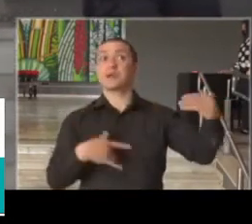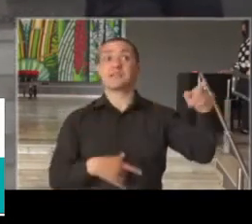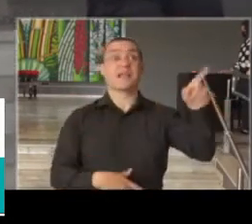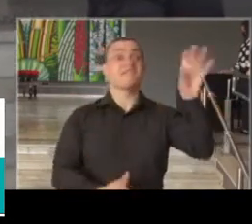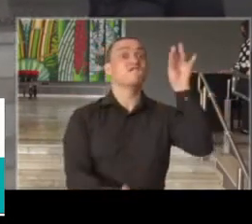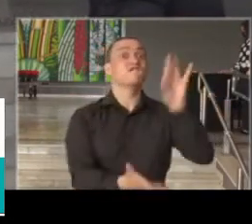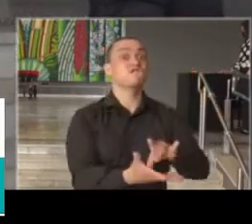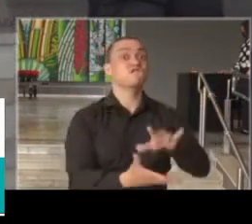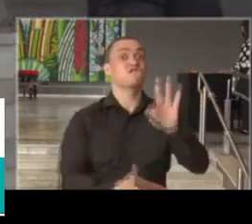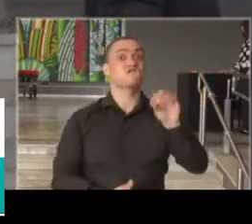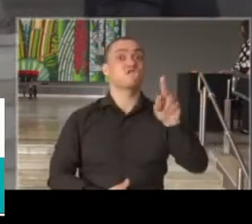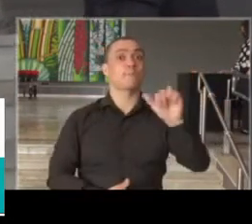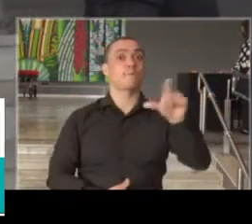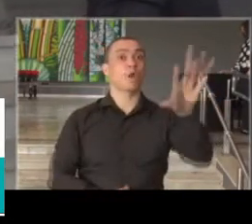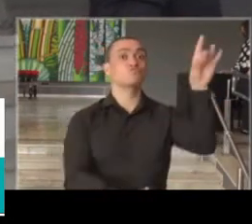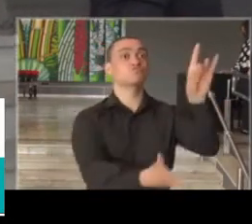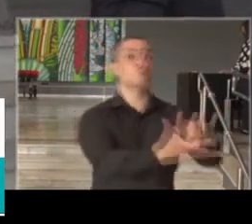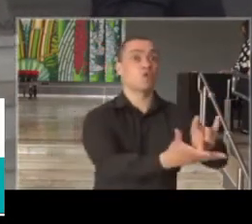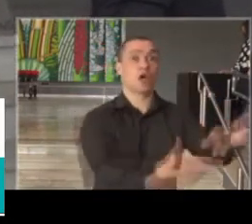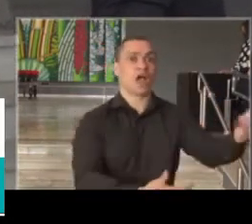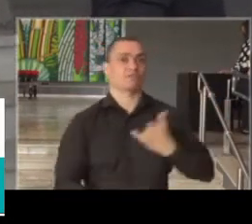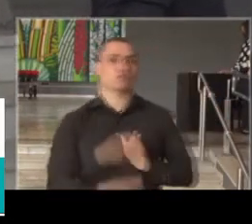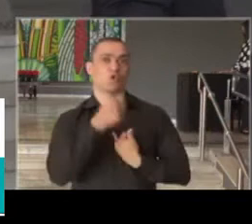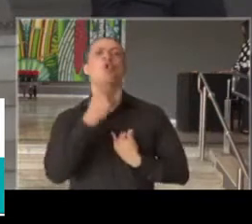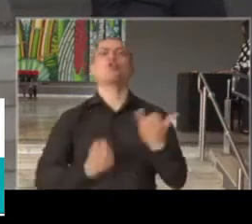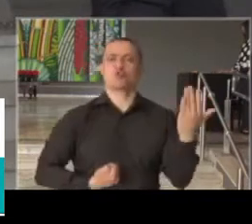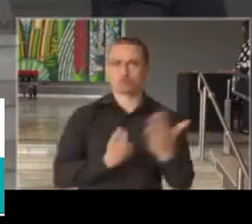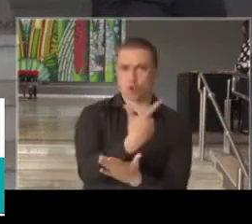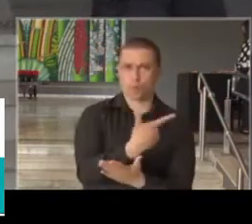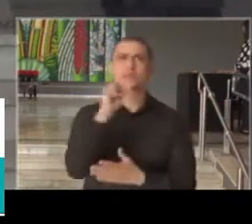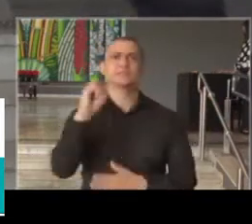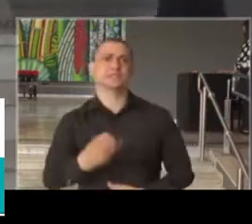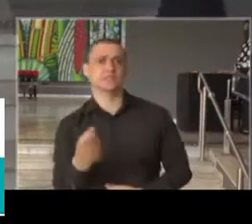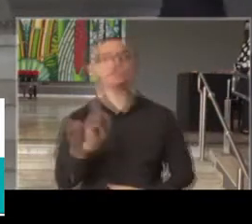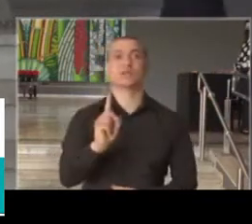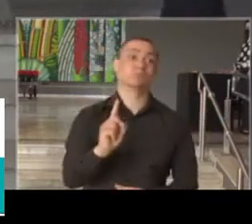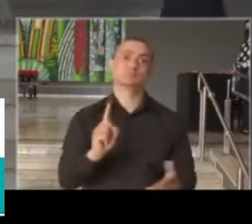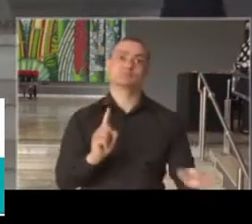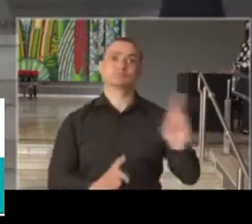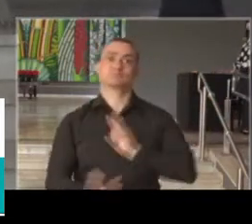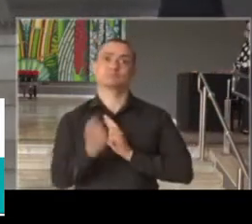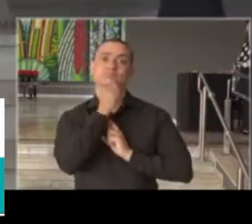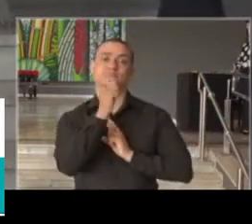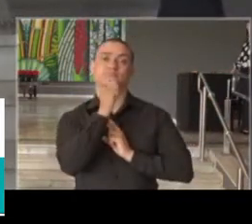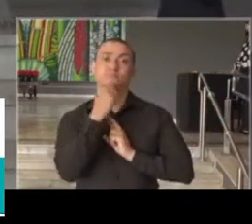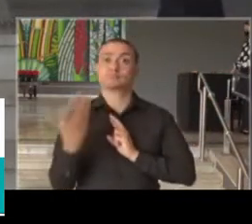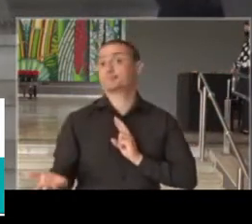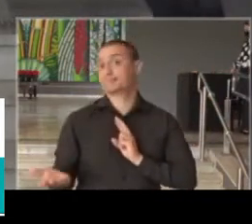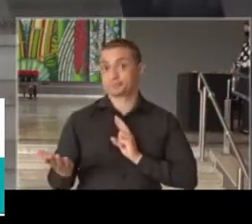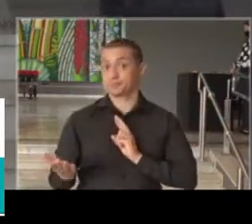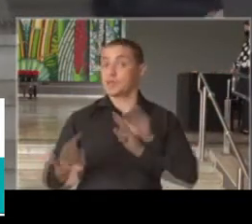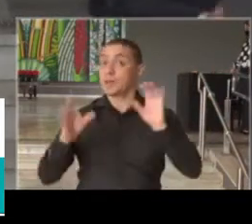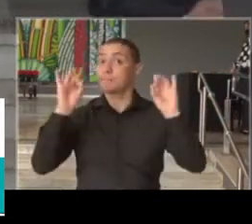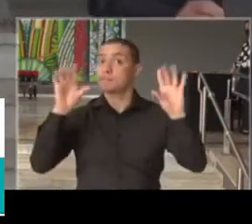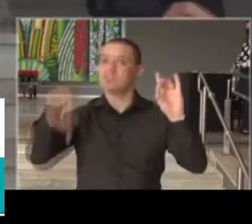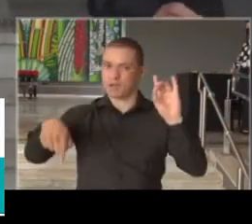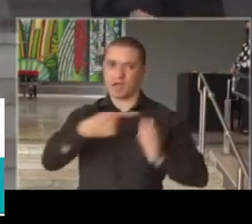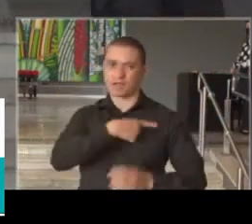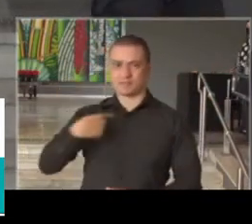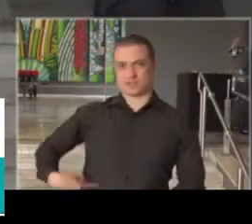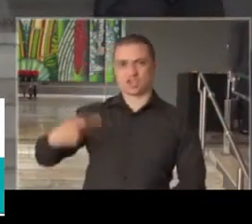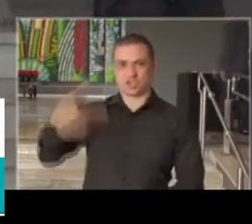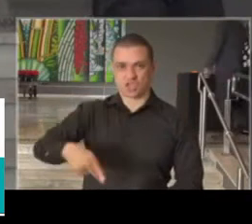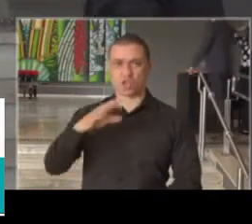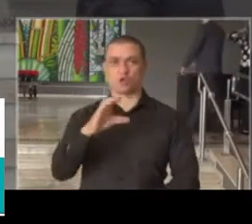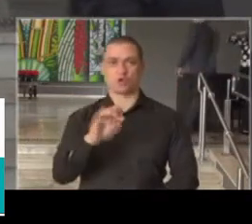formal de que haverá ou não alguma aquisição dessas vacinas, especialmente a Coronavac,